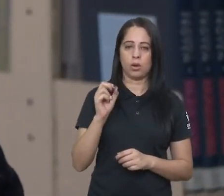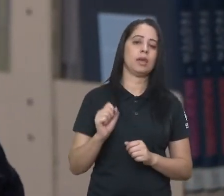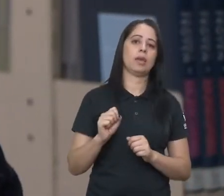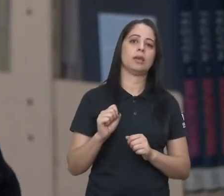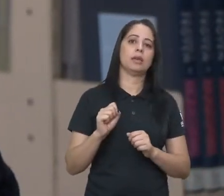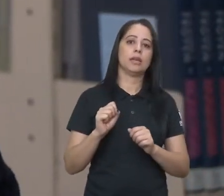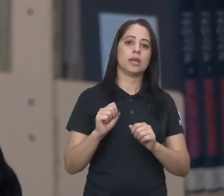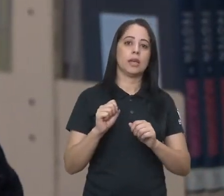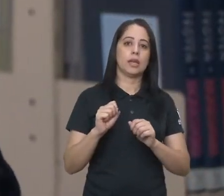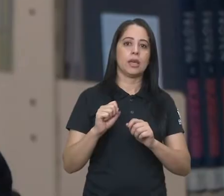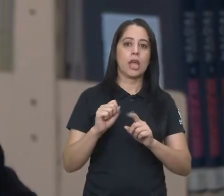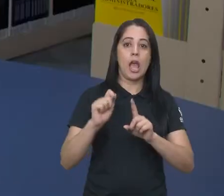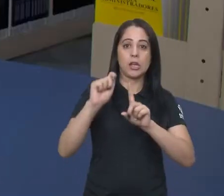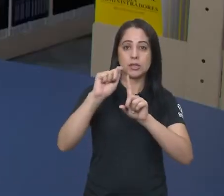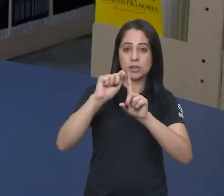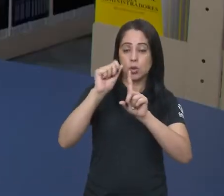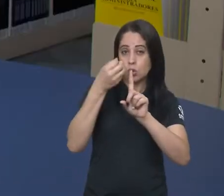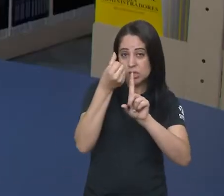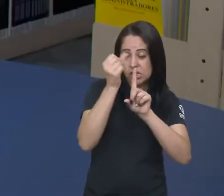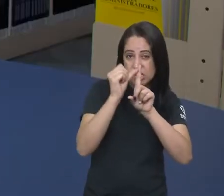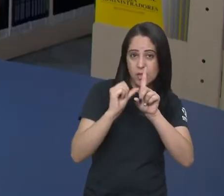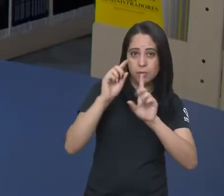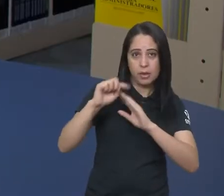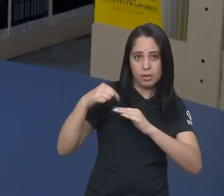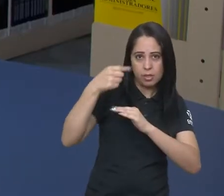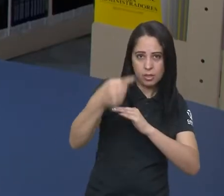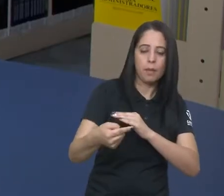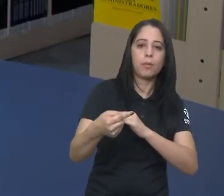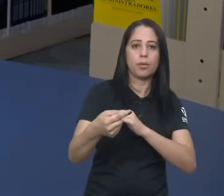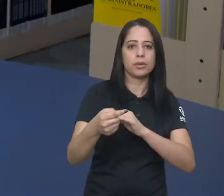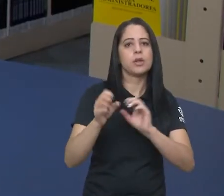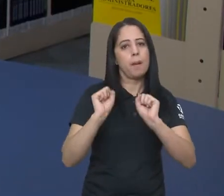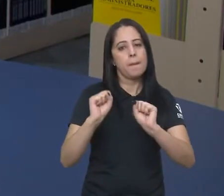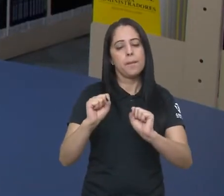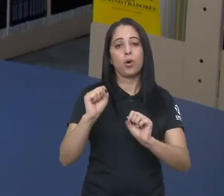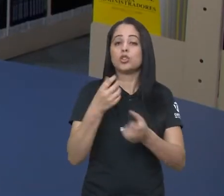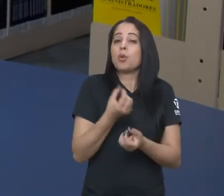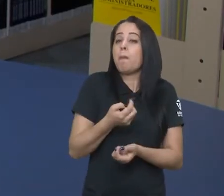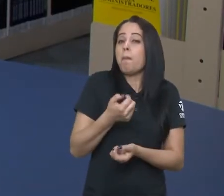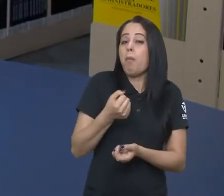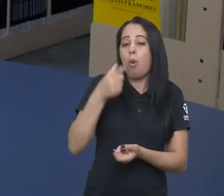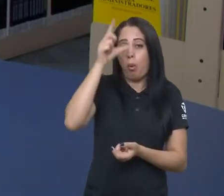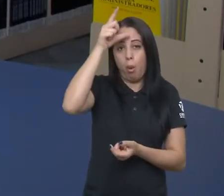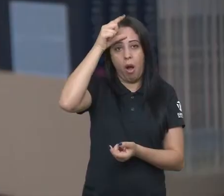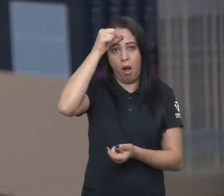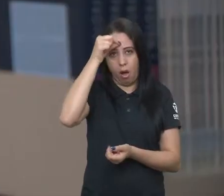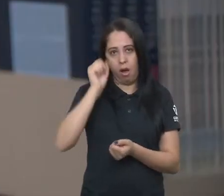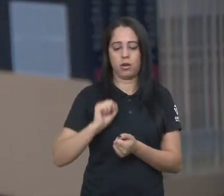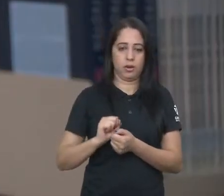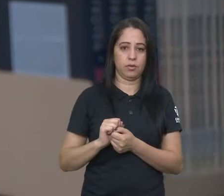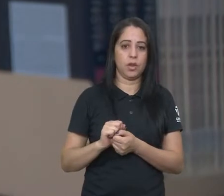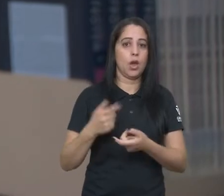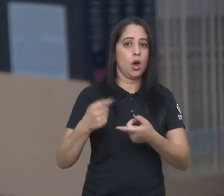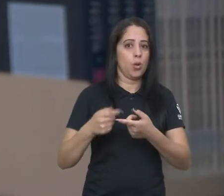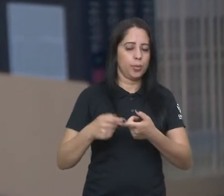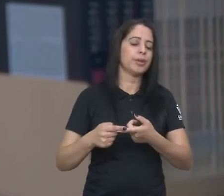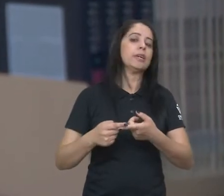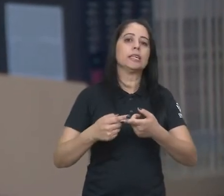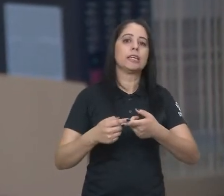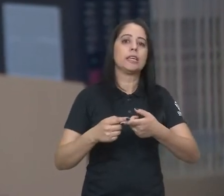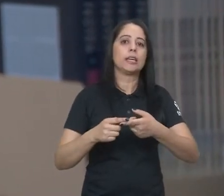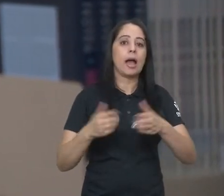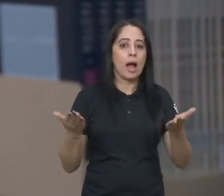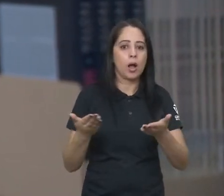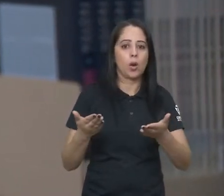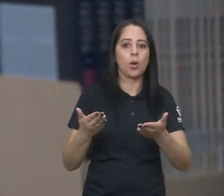segundo semestre deste ano pode ser um momento de crescimento e um alívio econômico para o país. Isso porque diversos